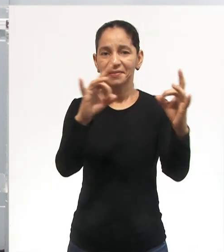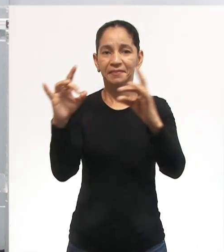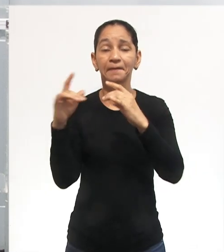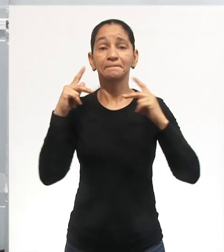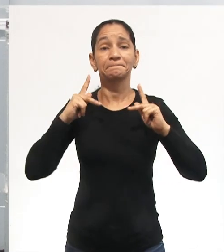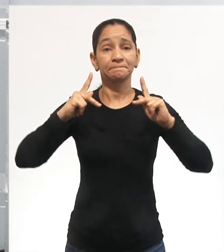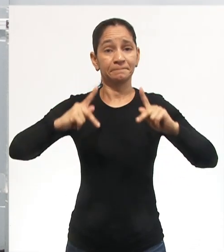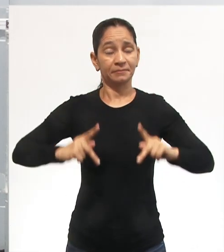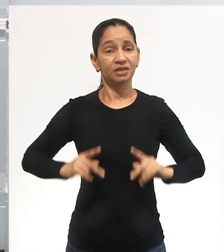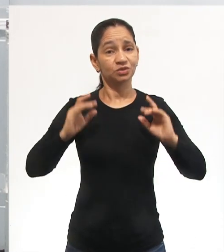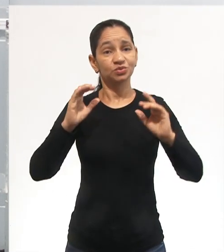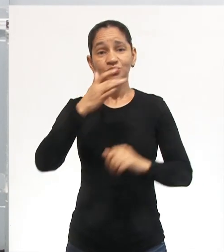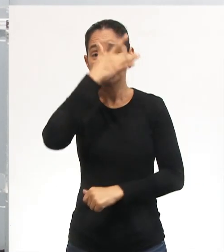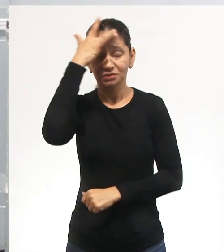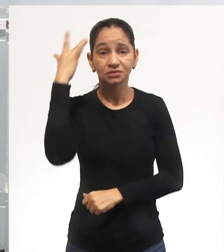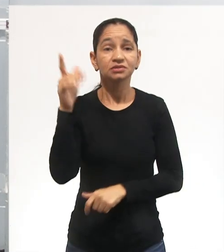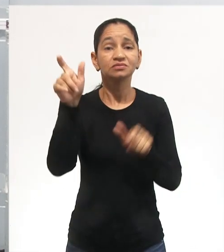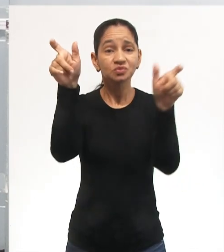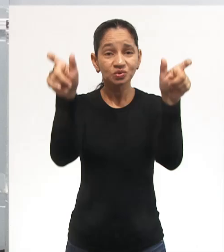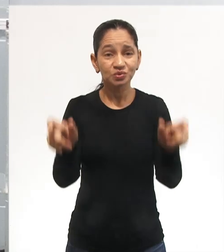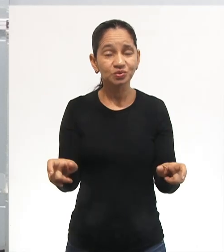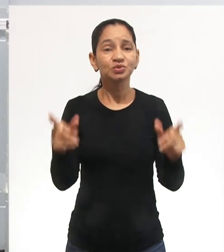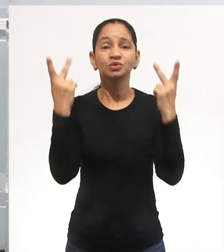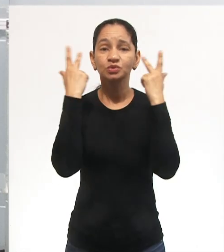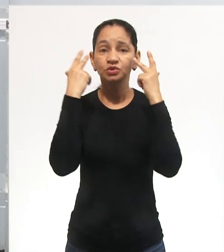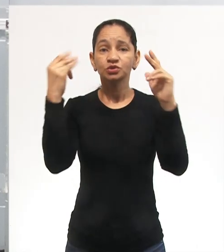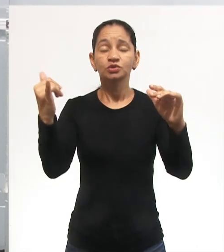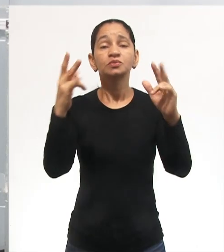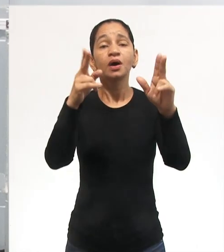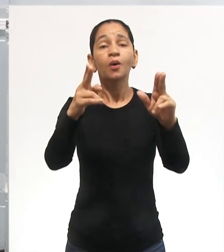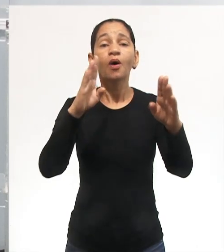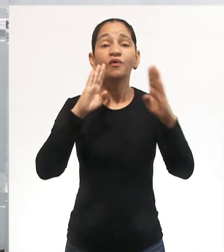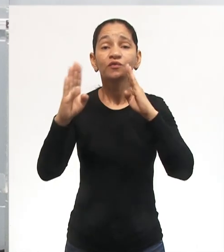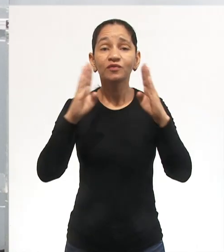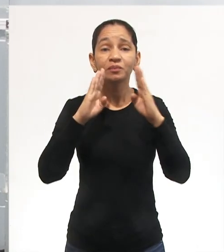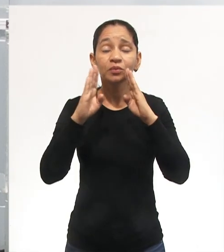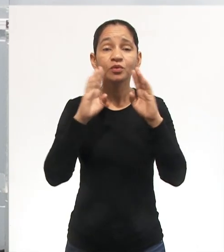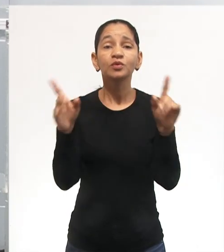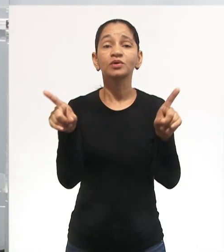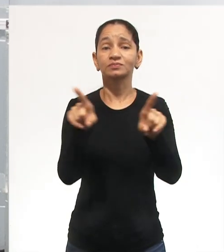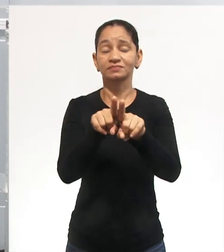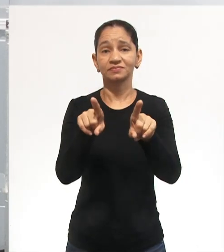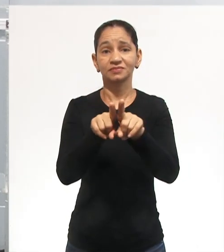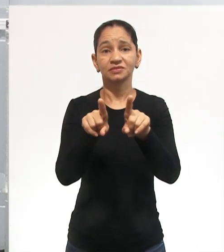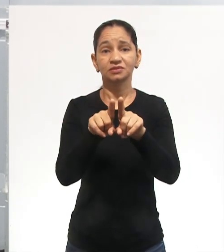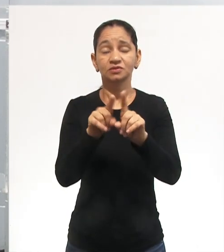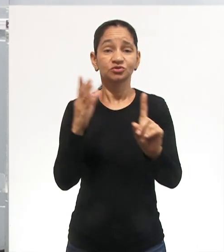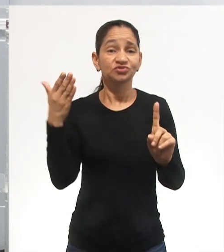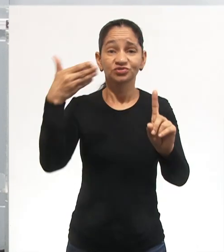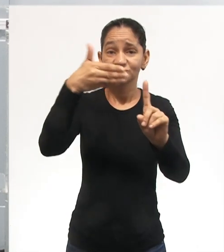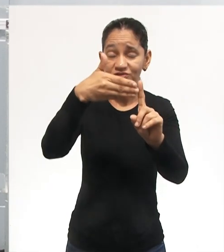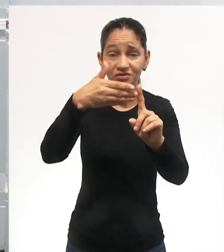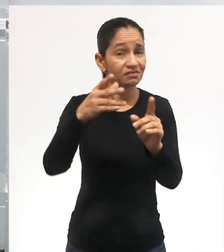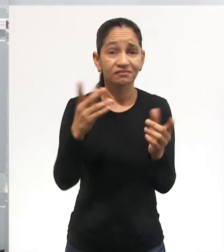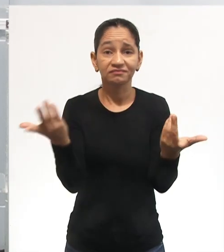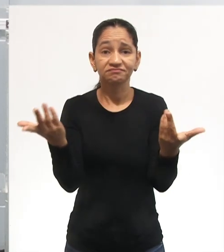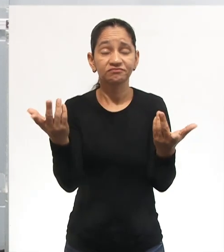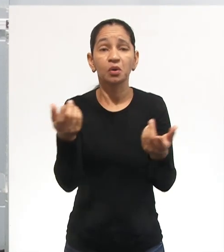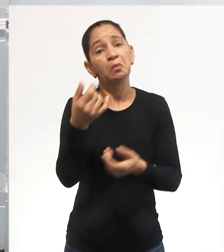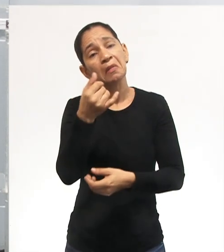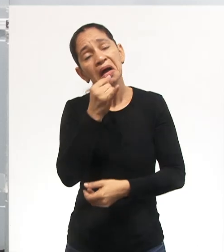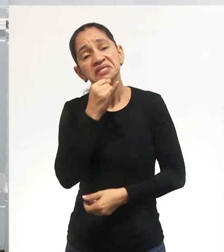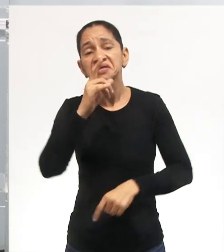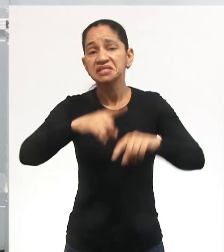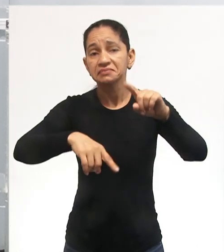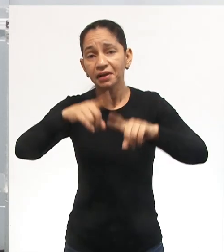os marketplaces também nas plataformas como o Facebook. É de consumidor para consumidor, vendendo produto novo ou